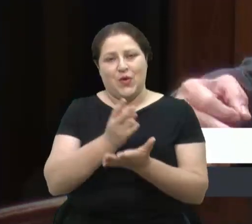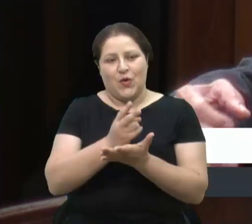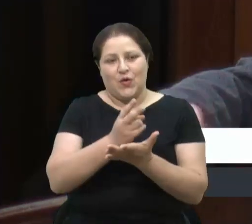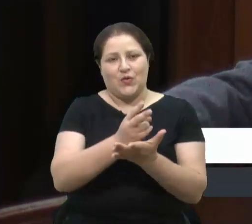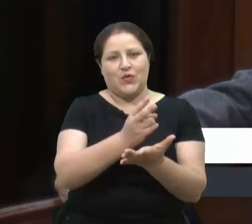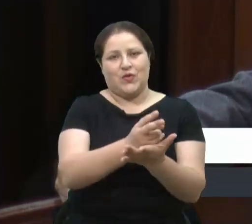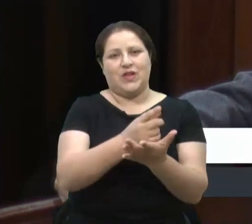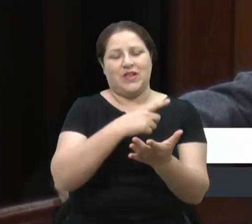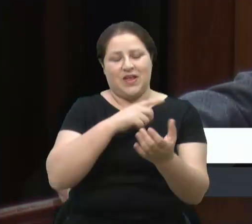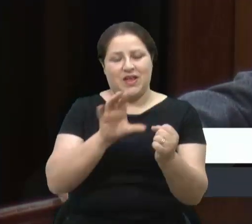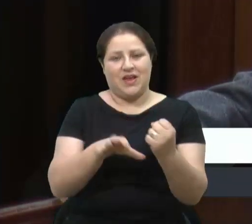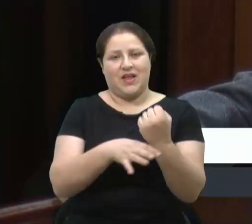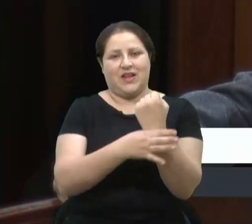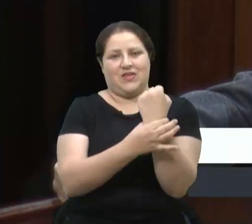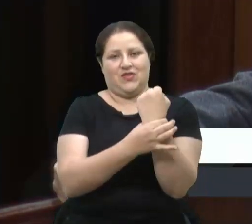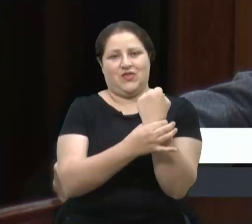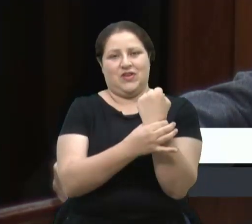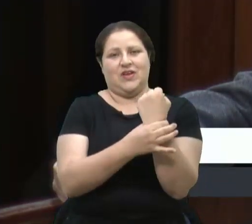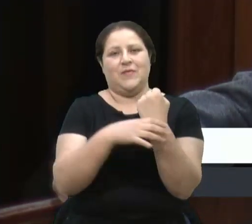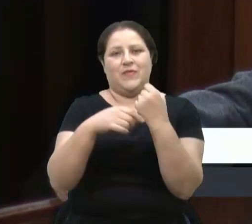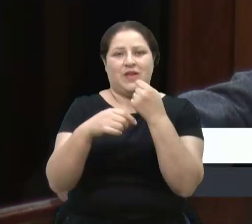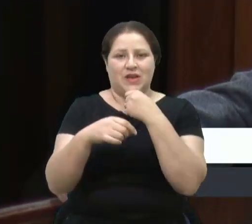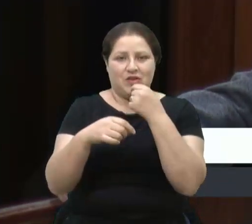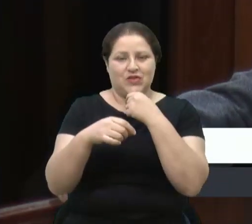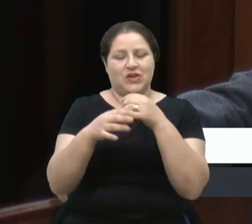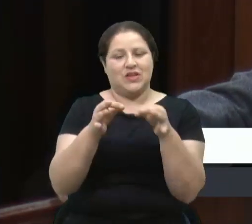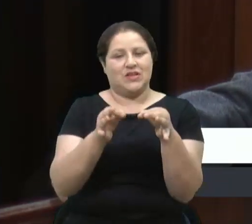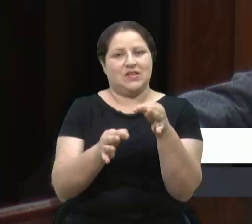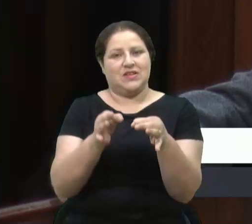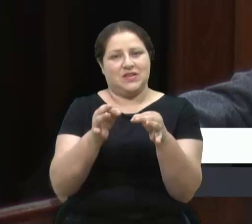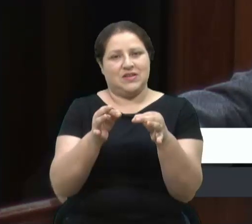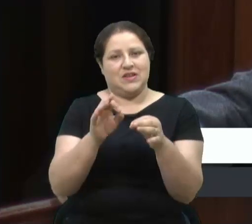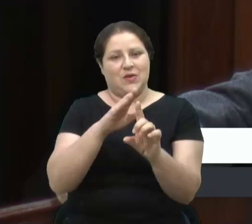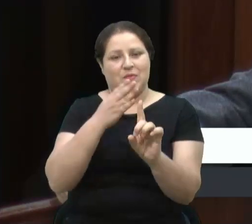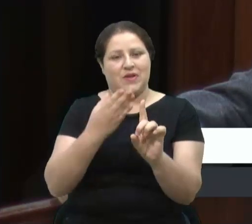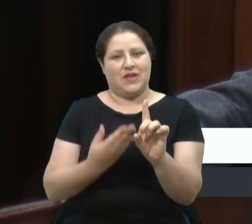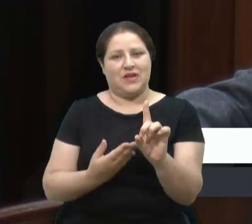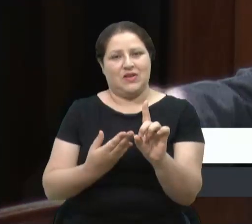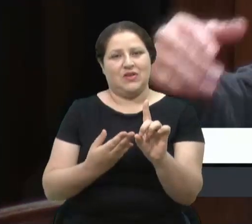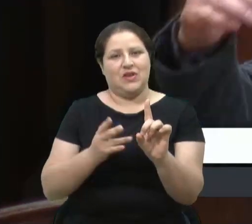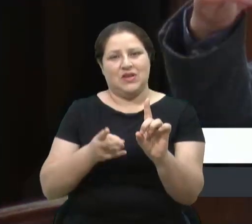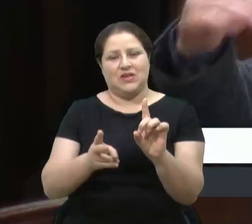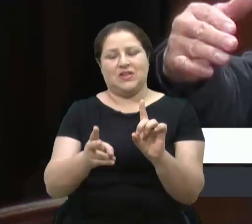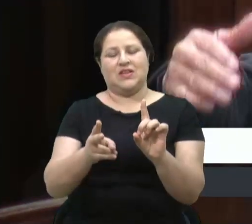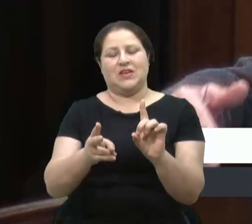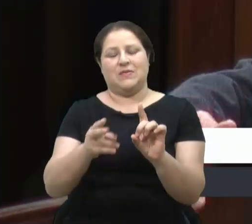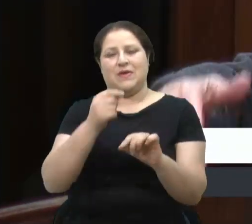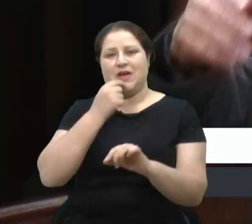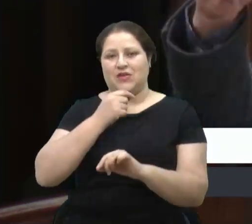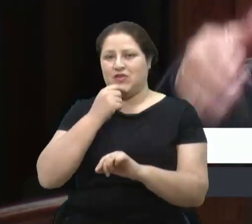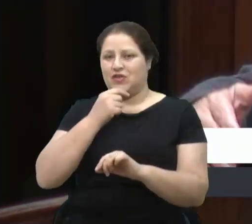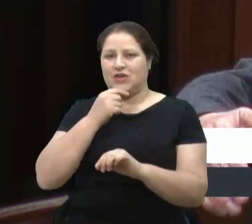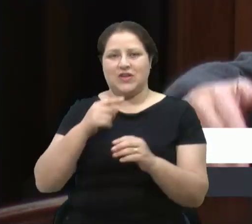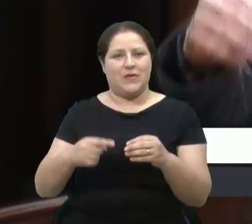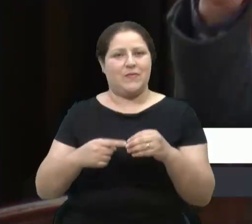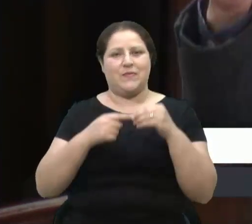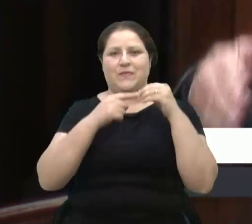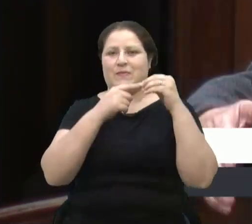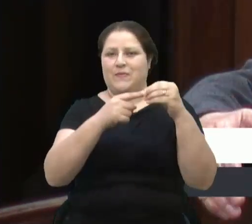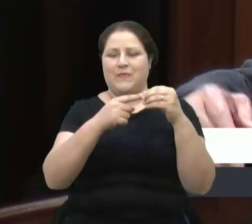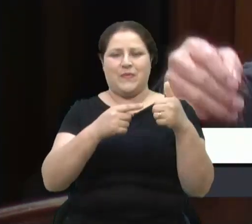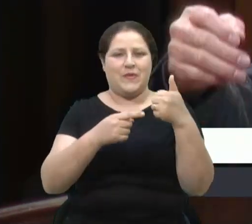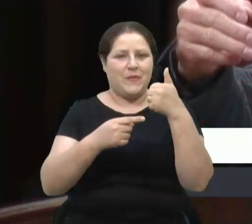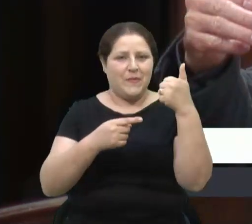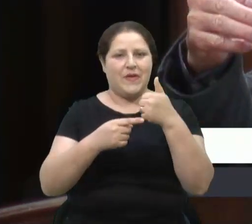nessa justa que Caxias Jamais deixará de pontear o primeiro lugar na produção na